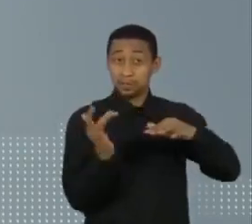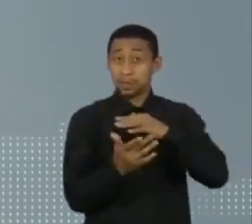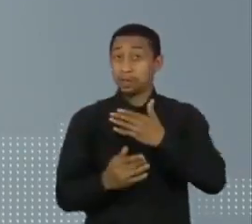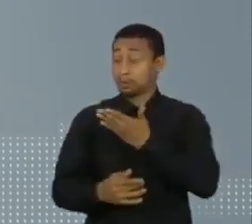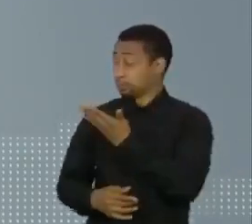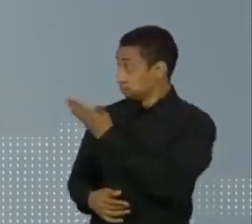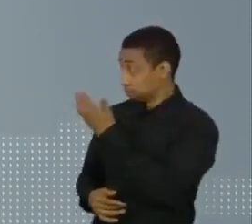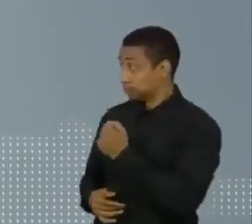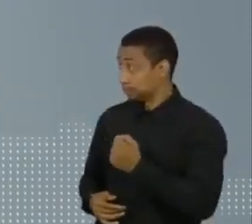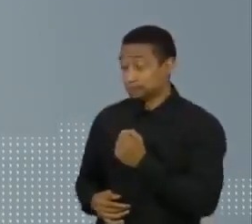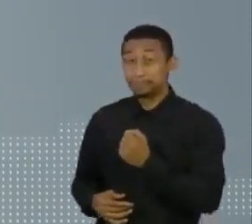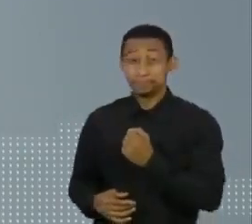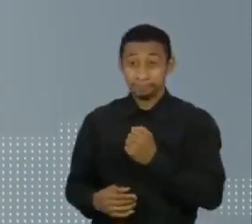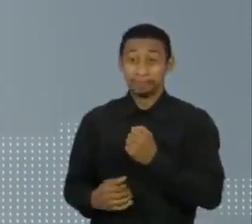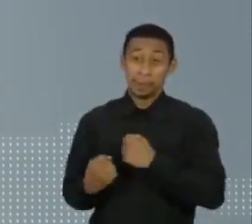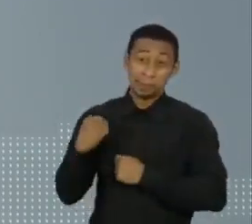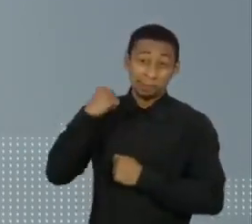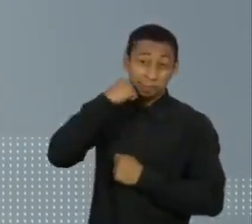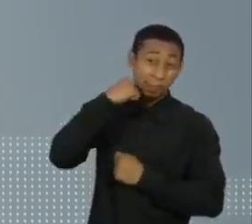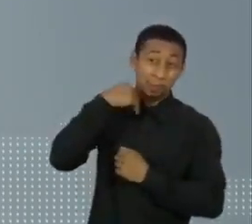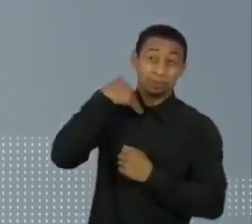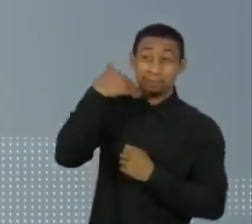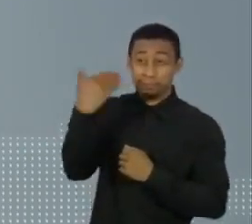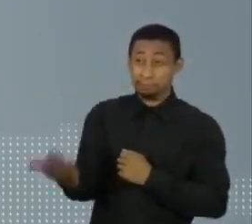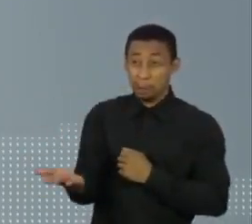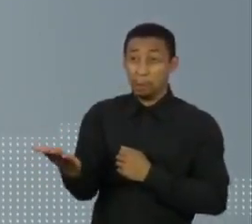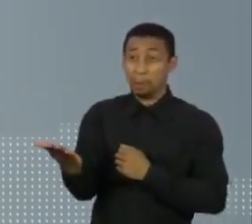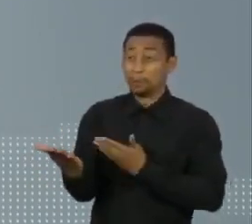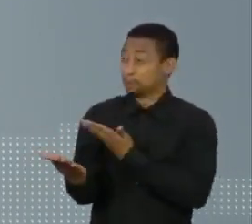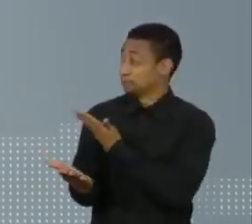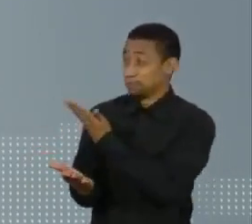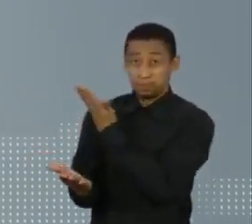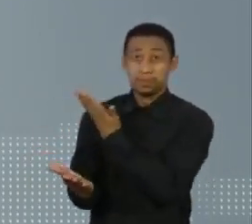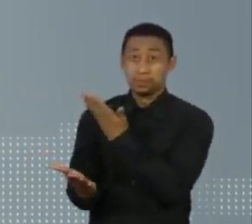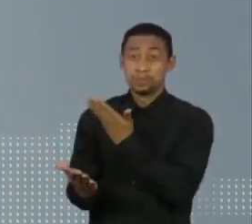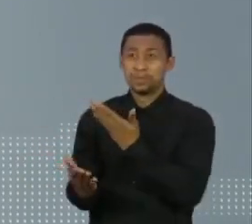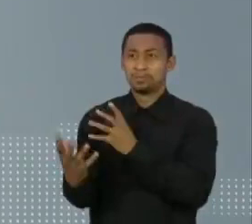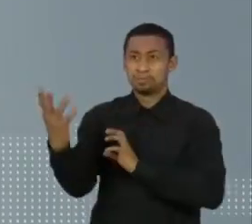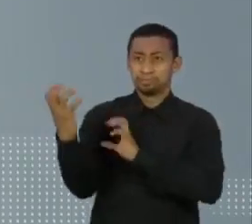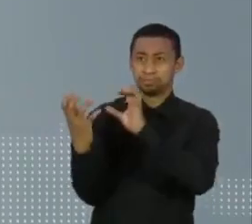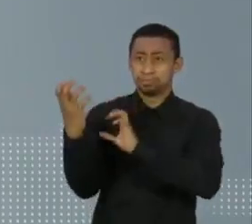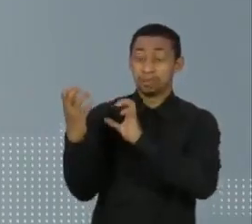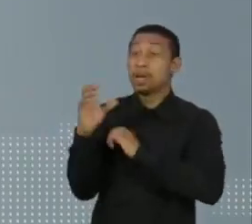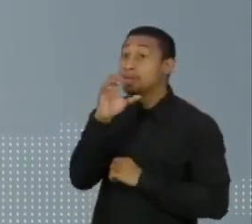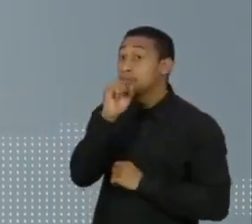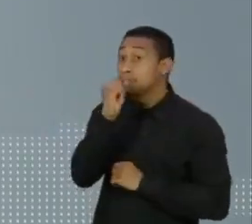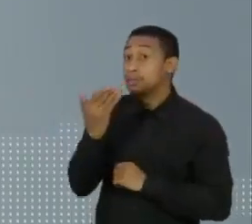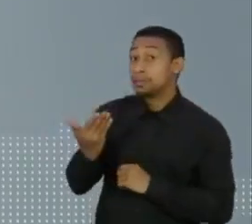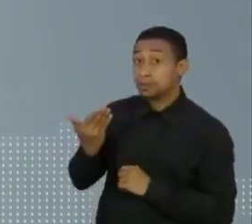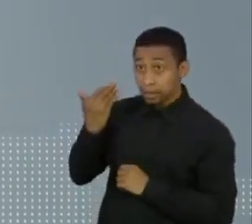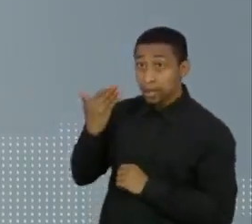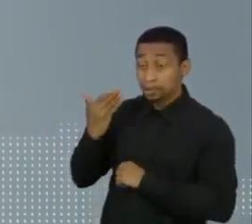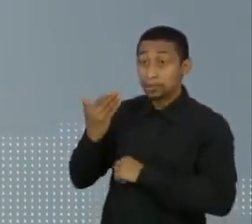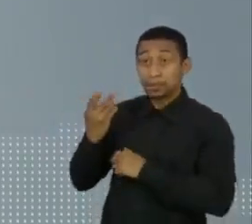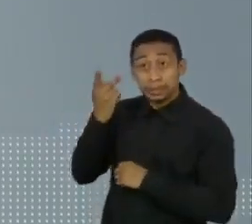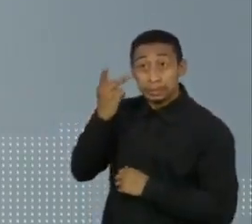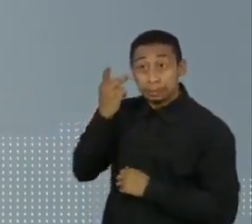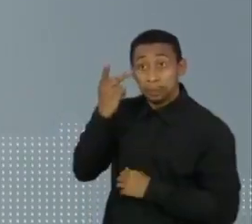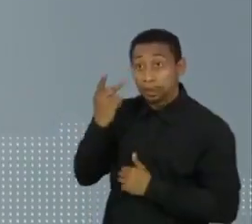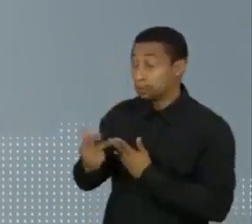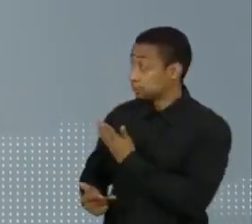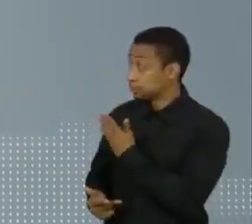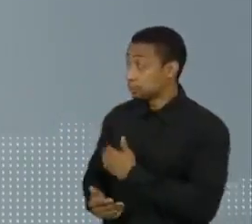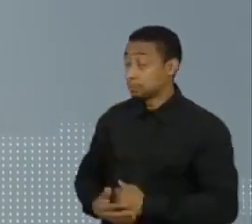rapazes com um soco no rosto quando eles questionavam a abordagem. O caso aconteceu no sábado em Caieiras, na Grande São Paulo. Isso é racismo,